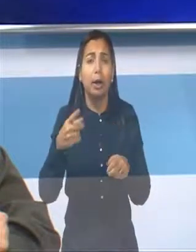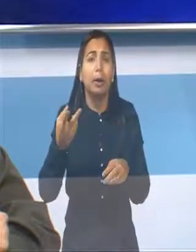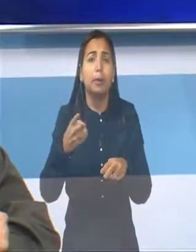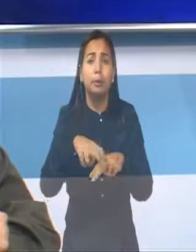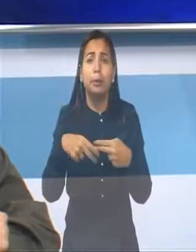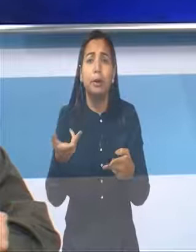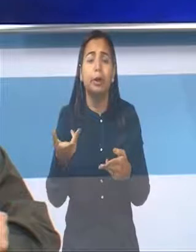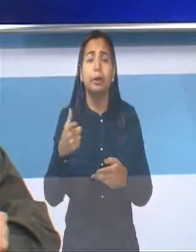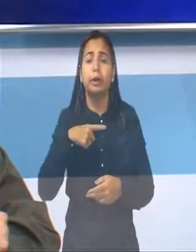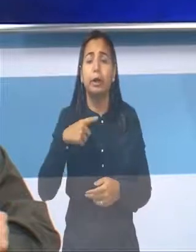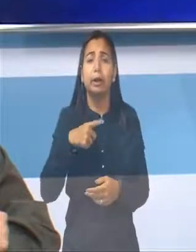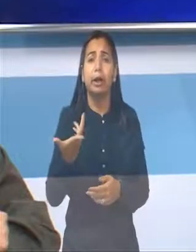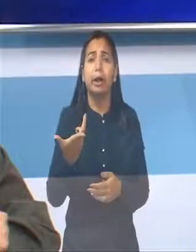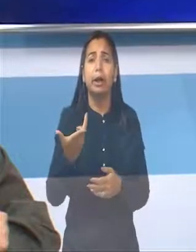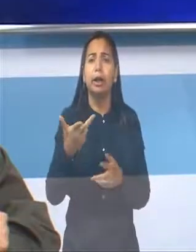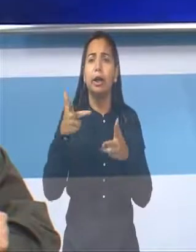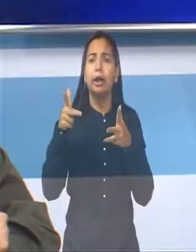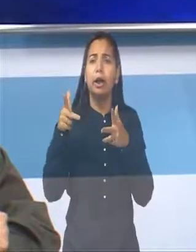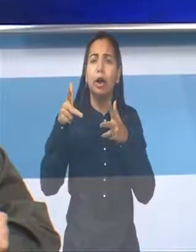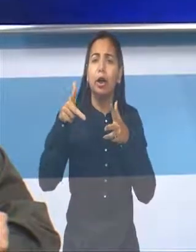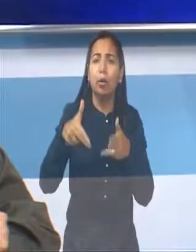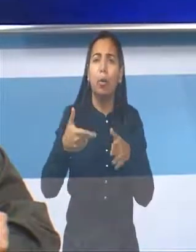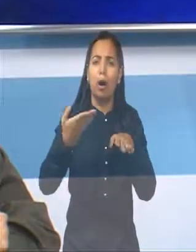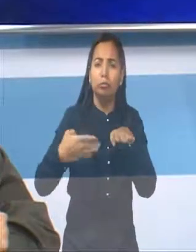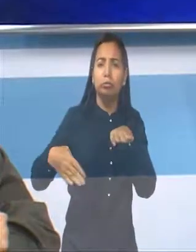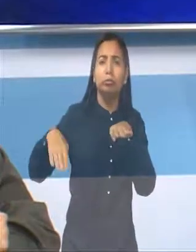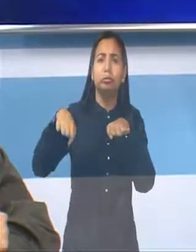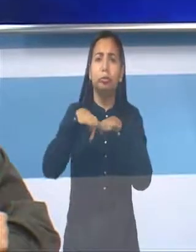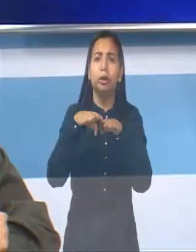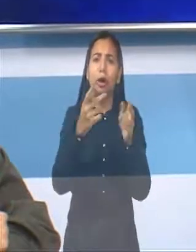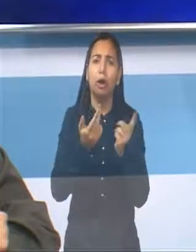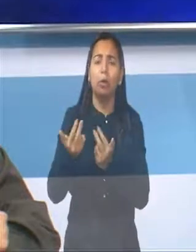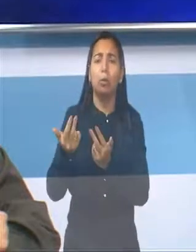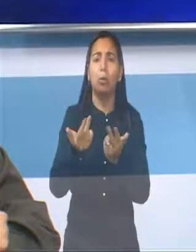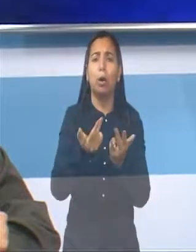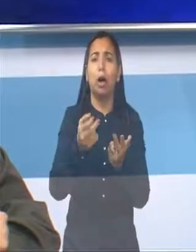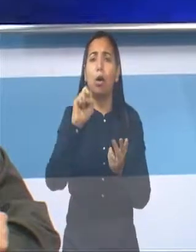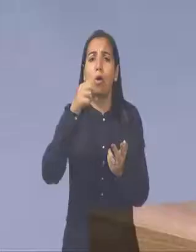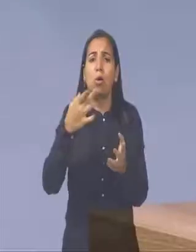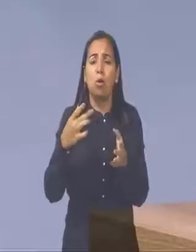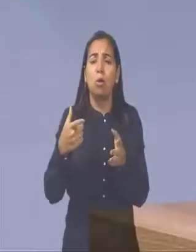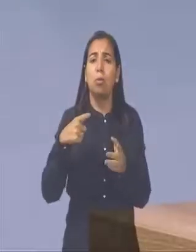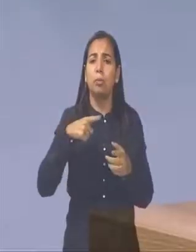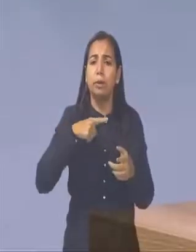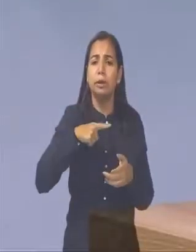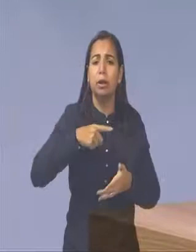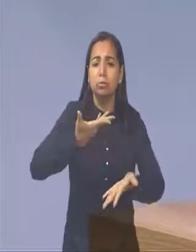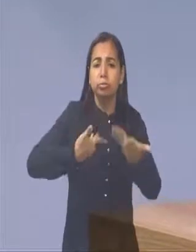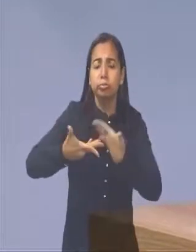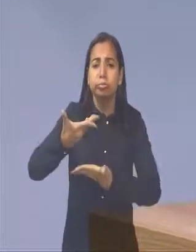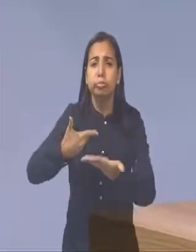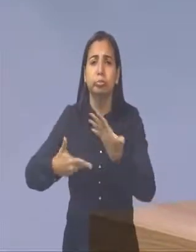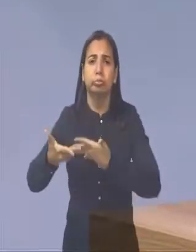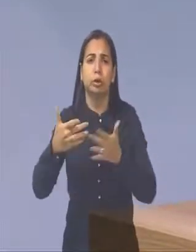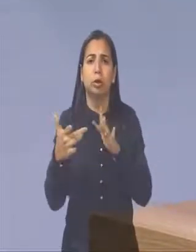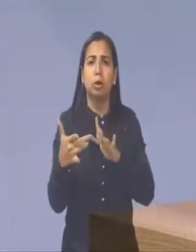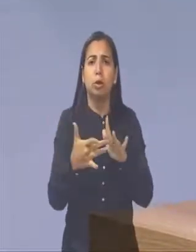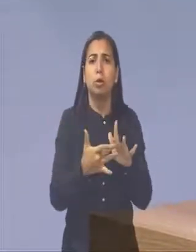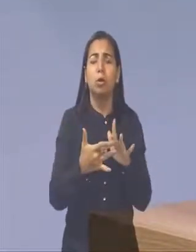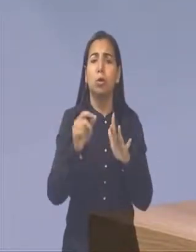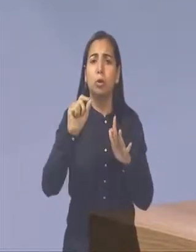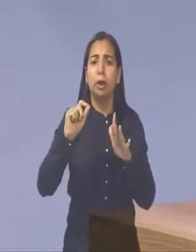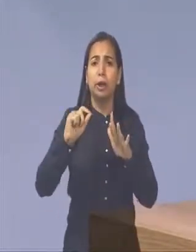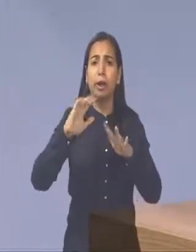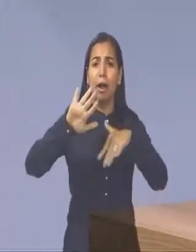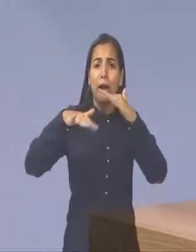um padrão, se não de igualdade, mas pelo menos de aproximação, onde a gente pudesse estar